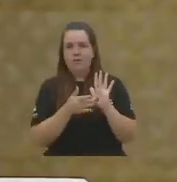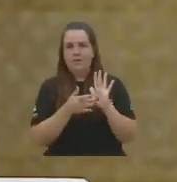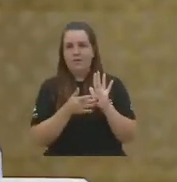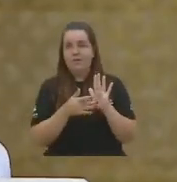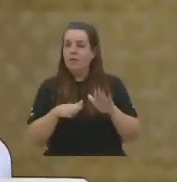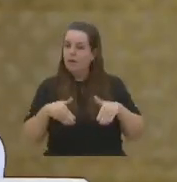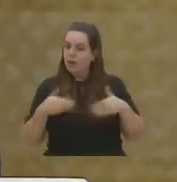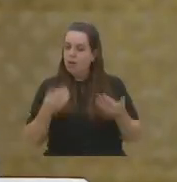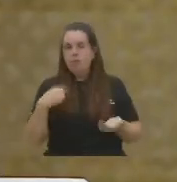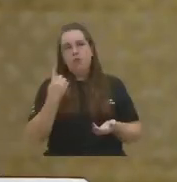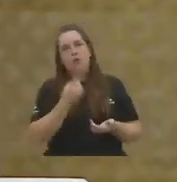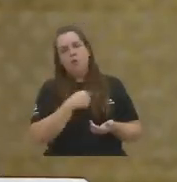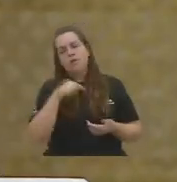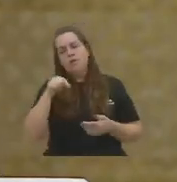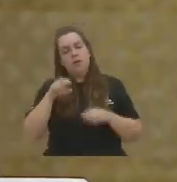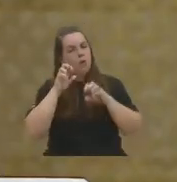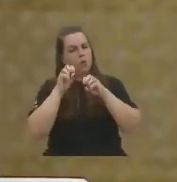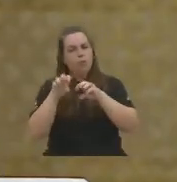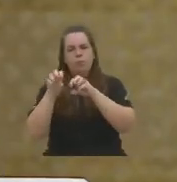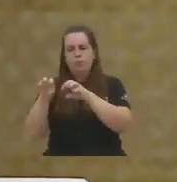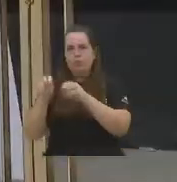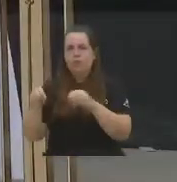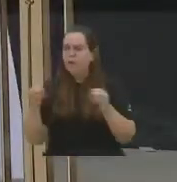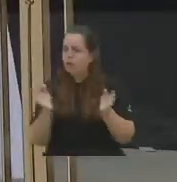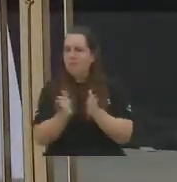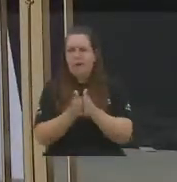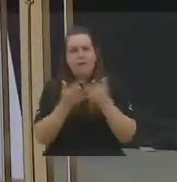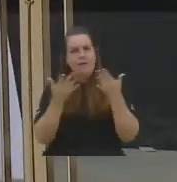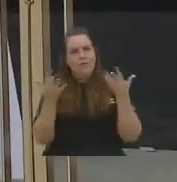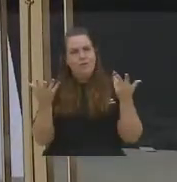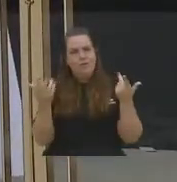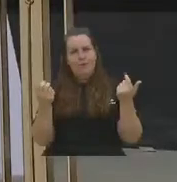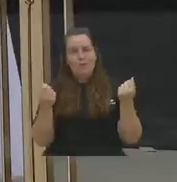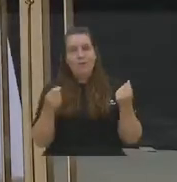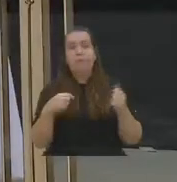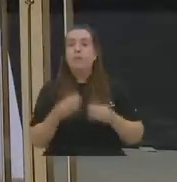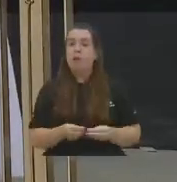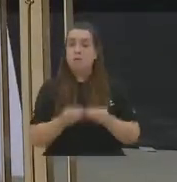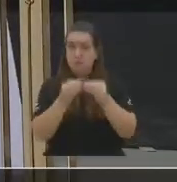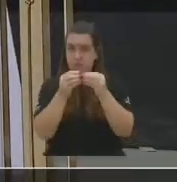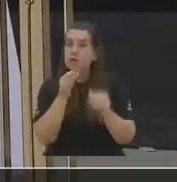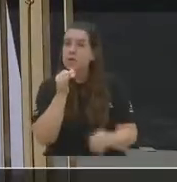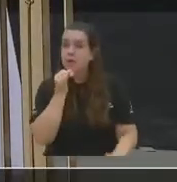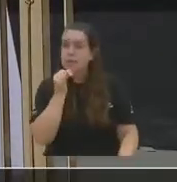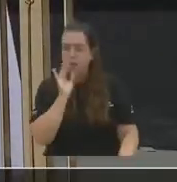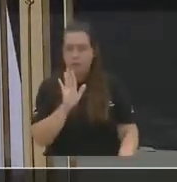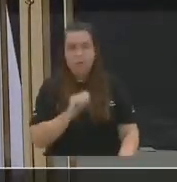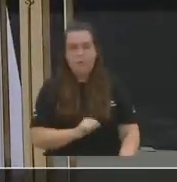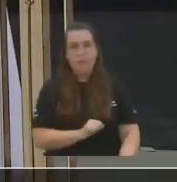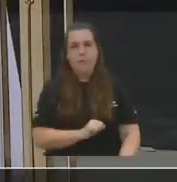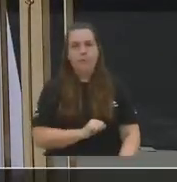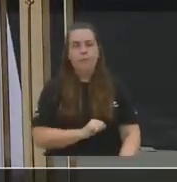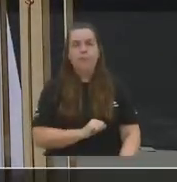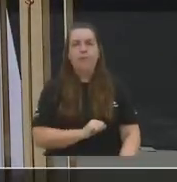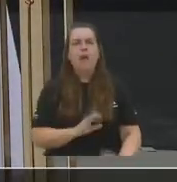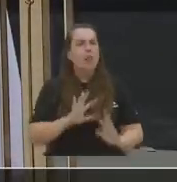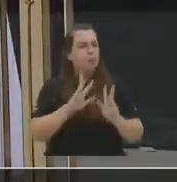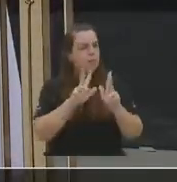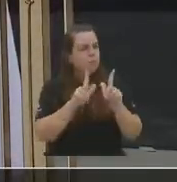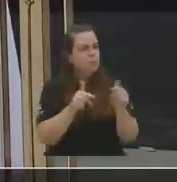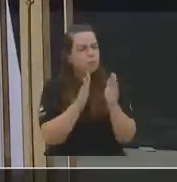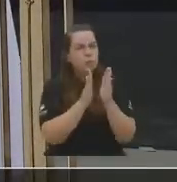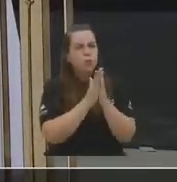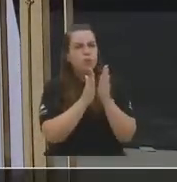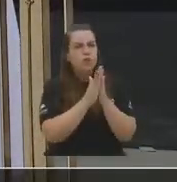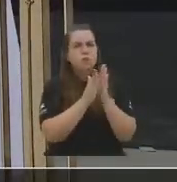Então, para nós aqui é um ensinamento grandioso. Nas missas, por exemplo, todas as